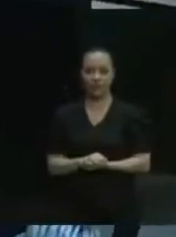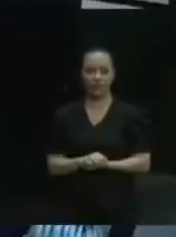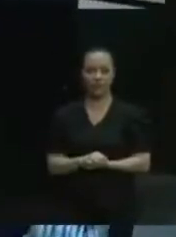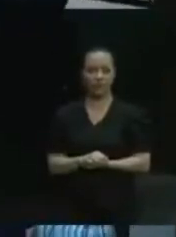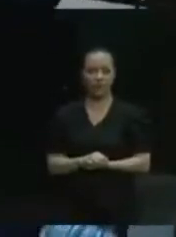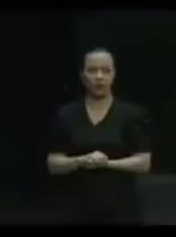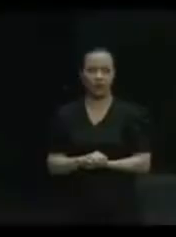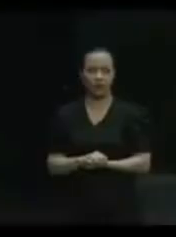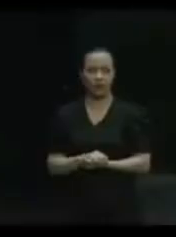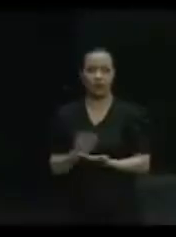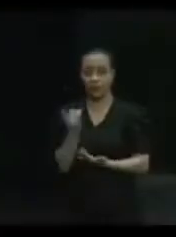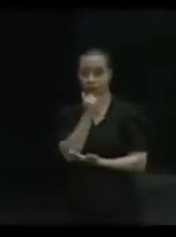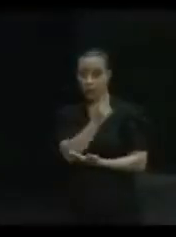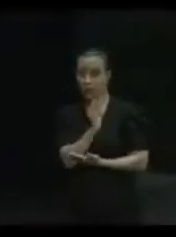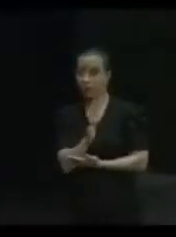Como eu disse,